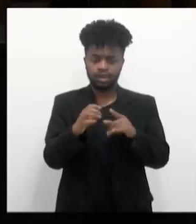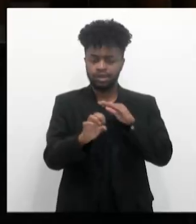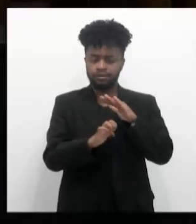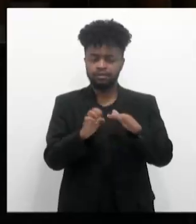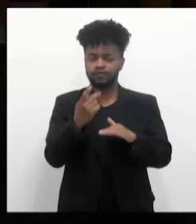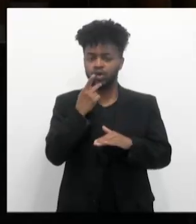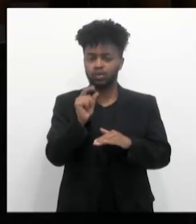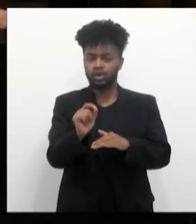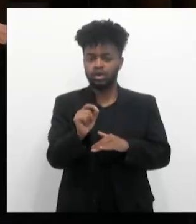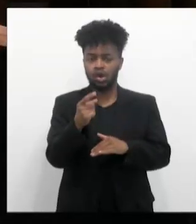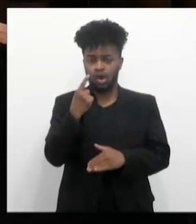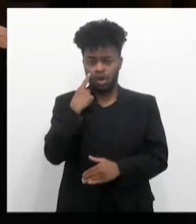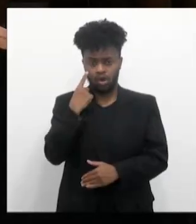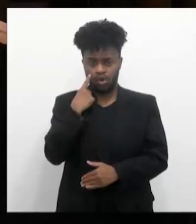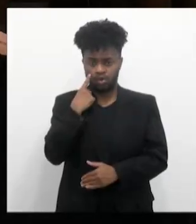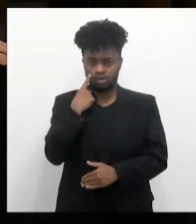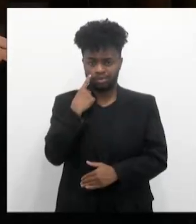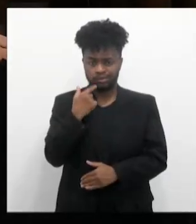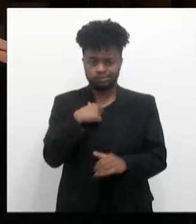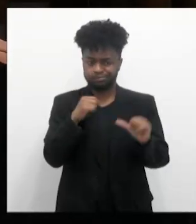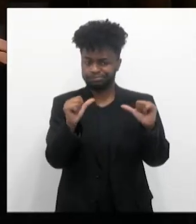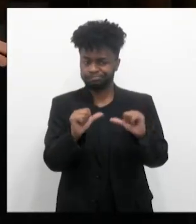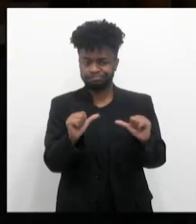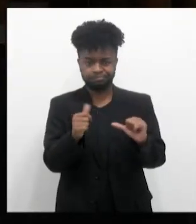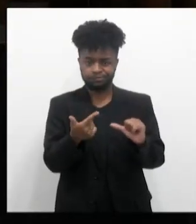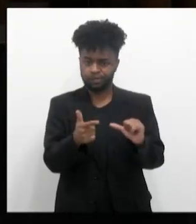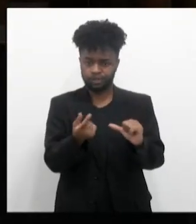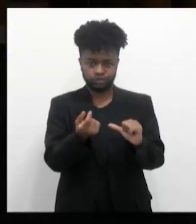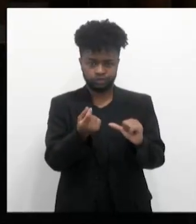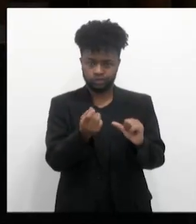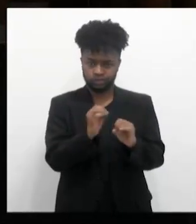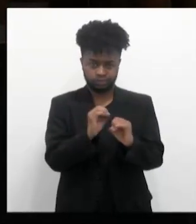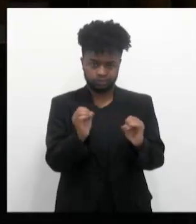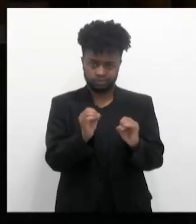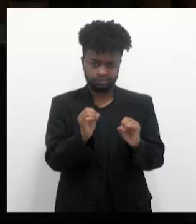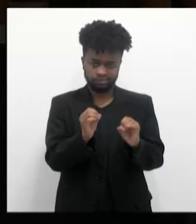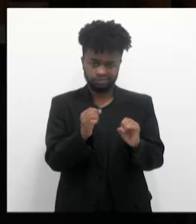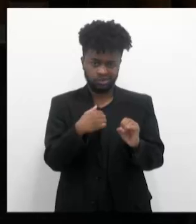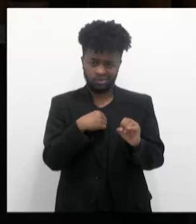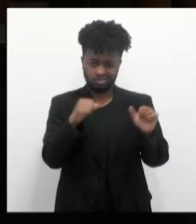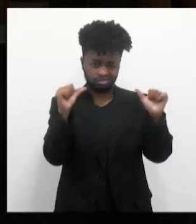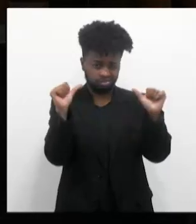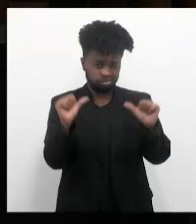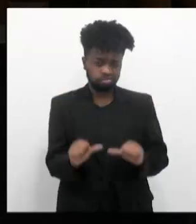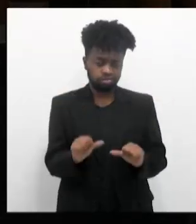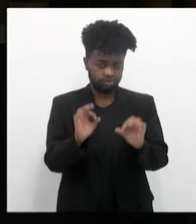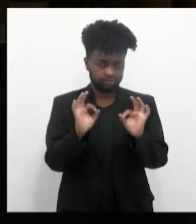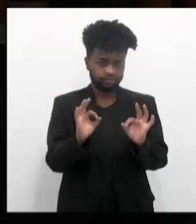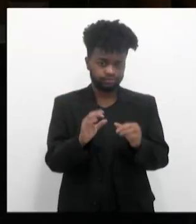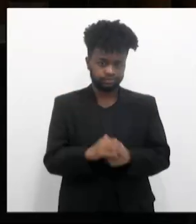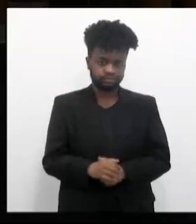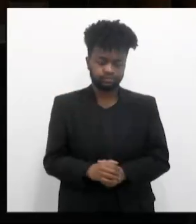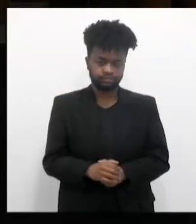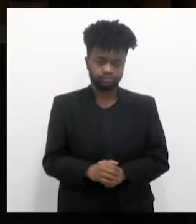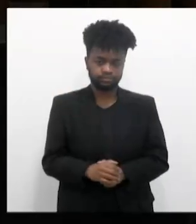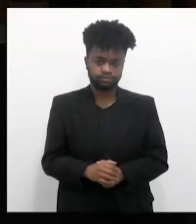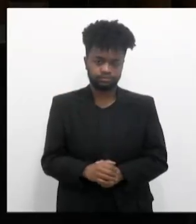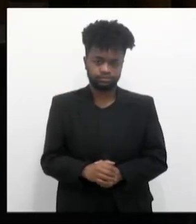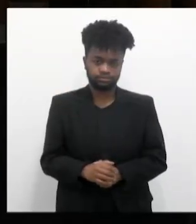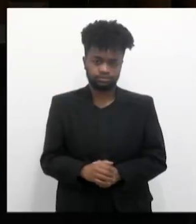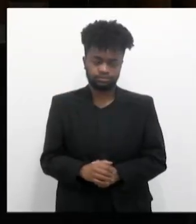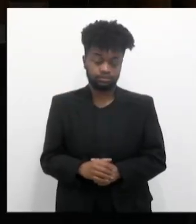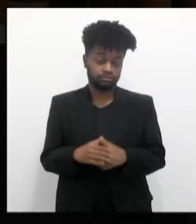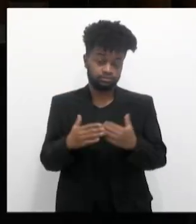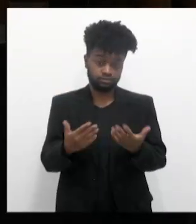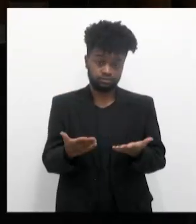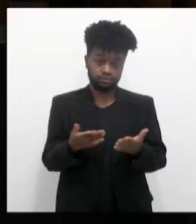ó, estou mal. Não estou mal, não, estou péssimo. Então,